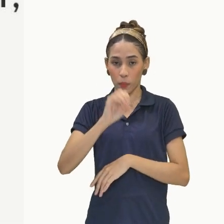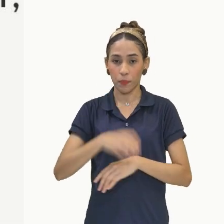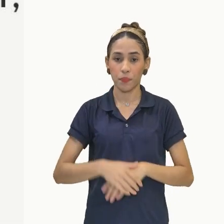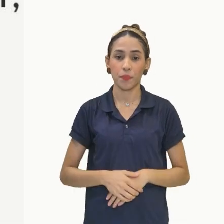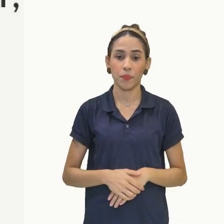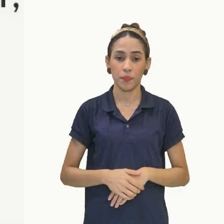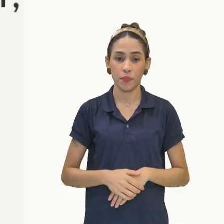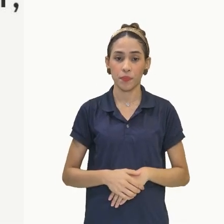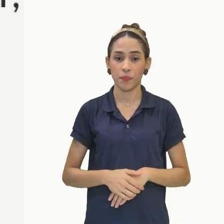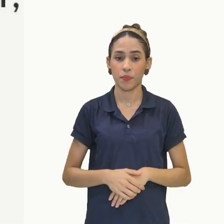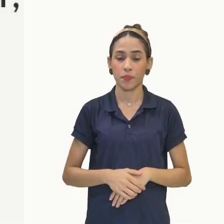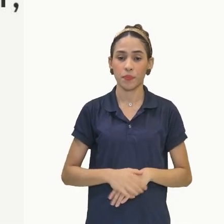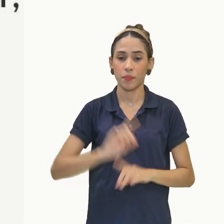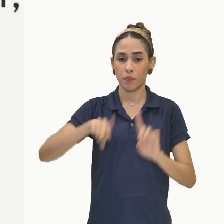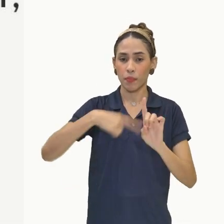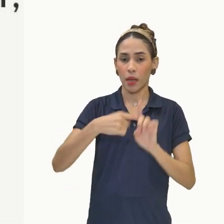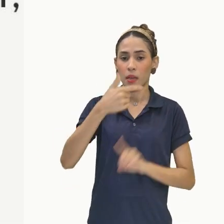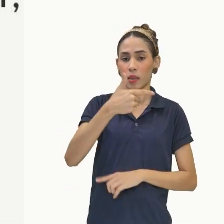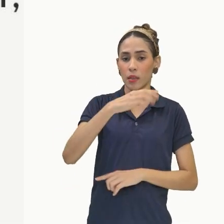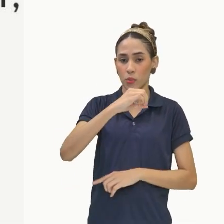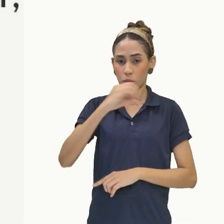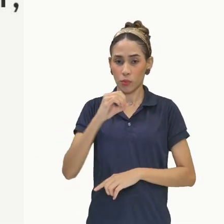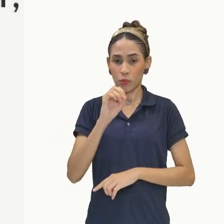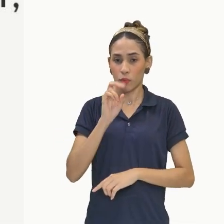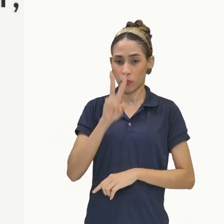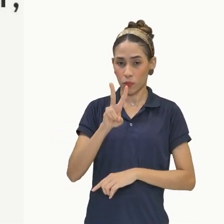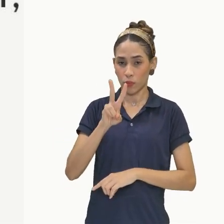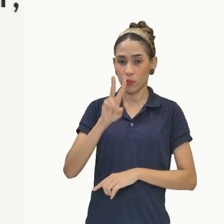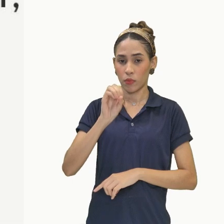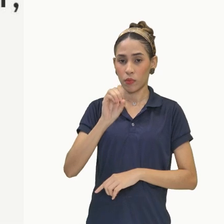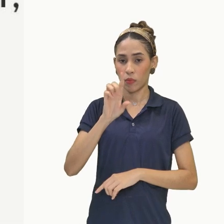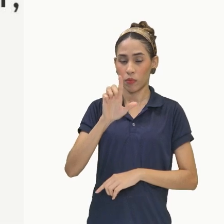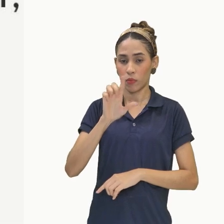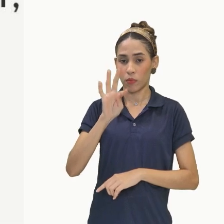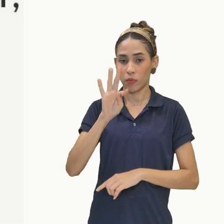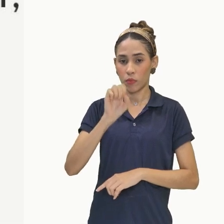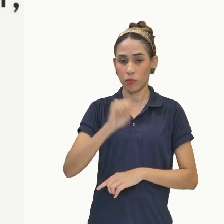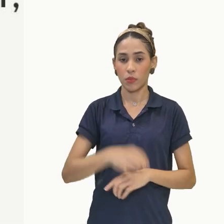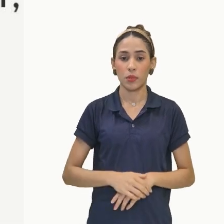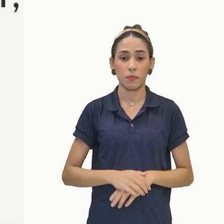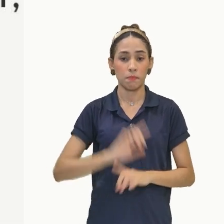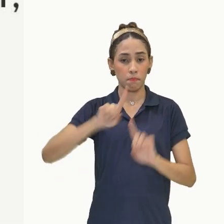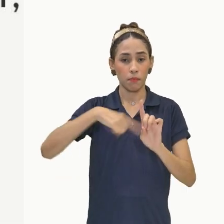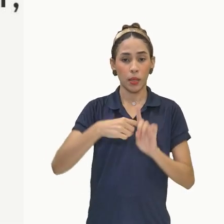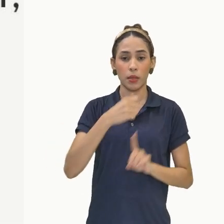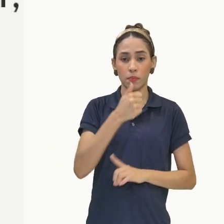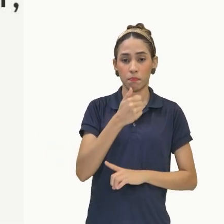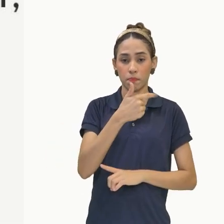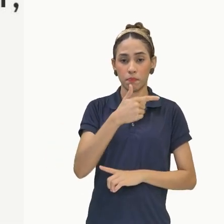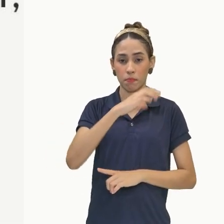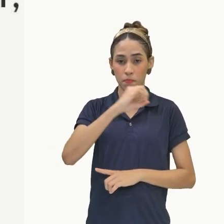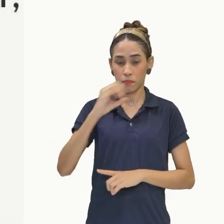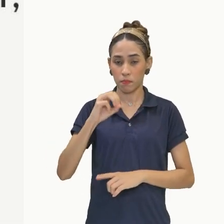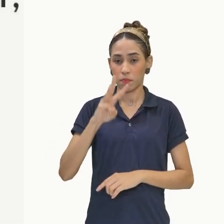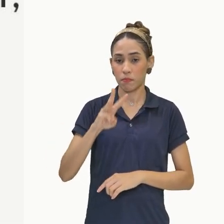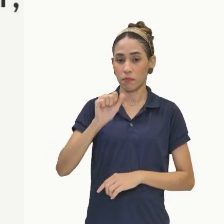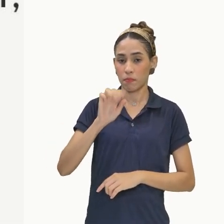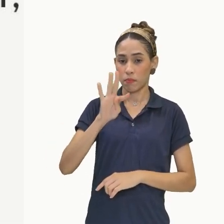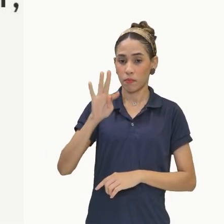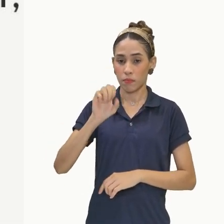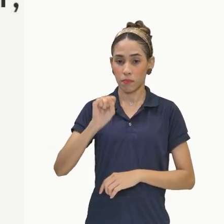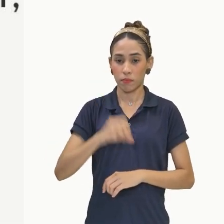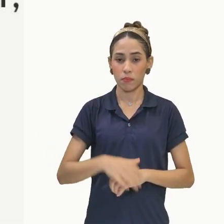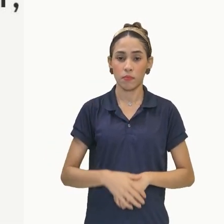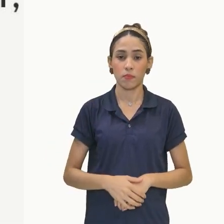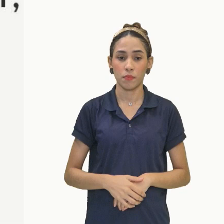valor do U, sabendo que a potência total do motor é 1.200 watts, calcule, aí nós temos